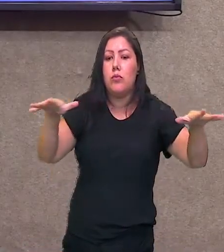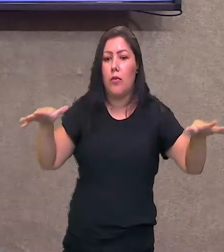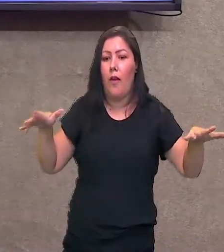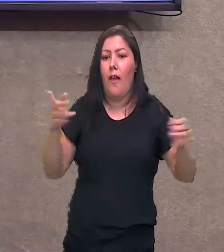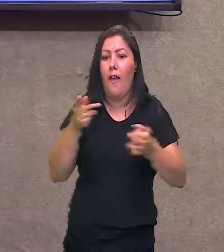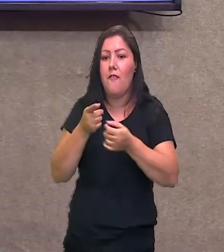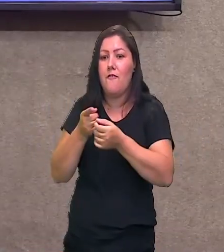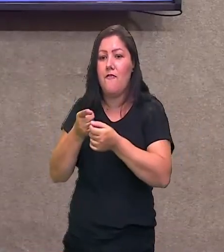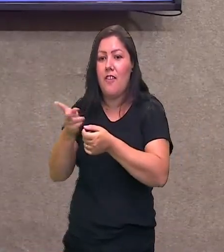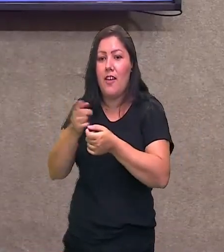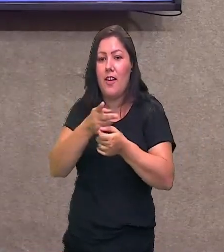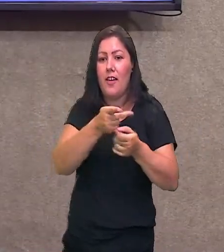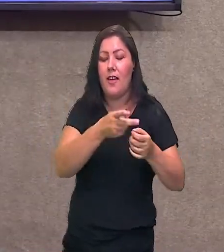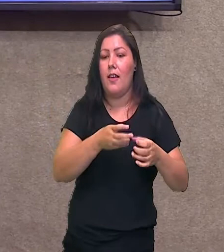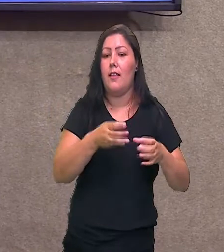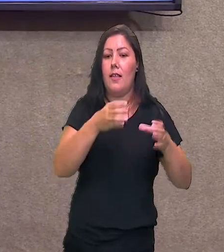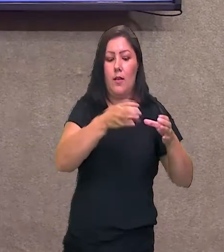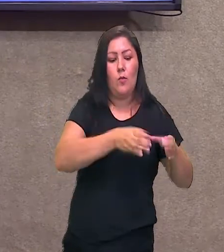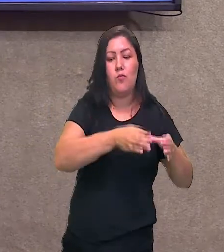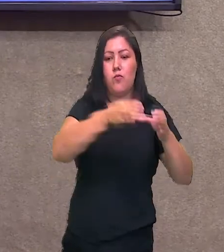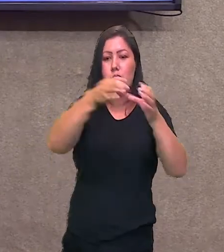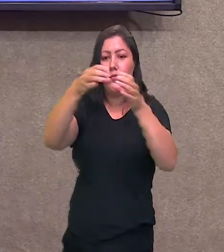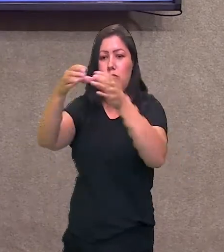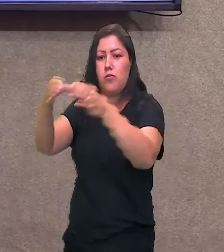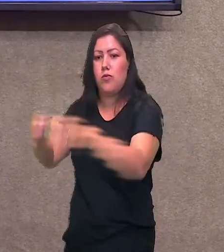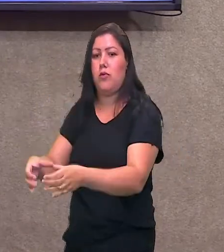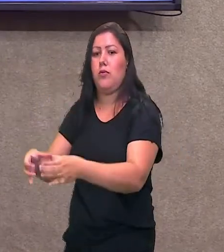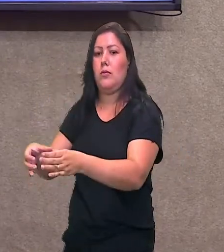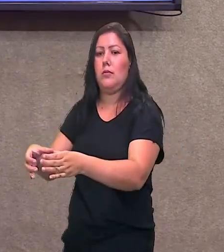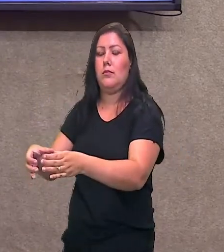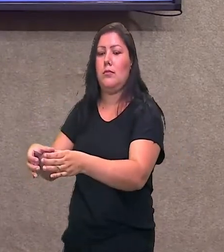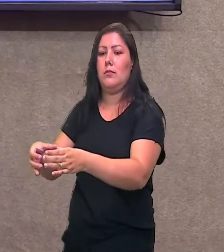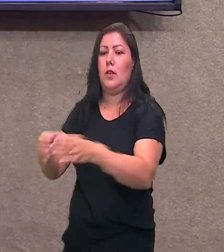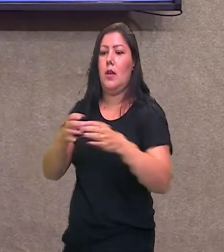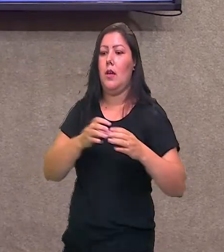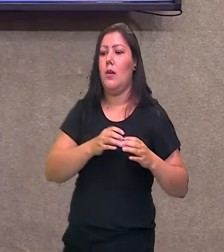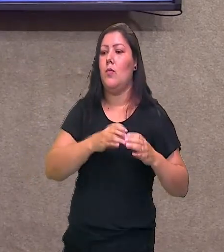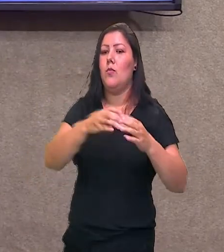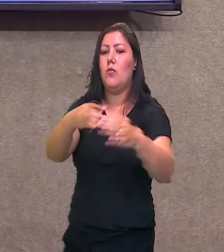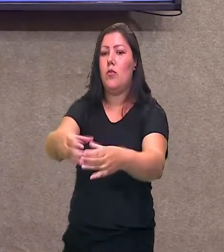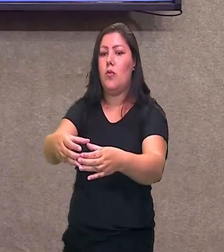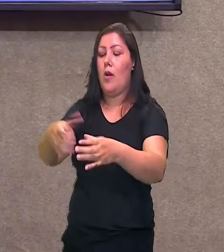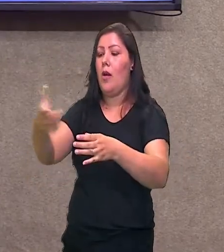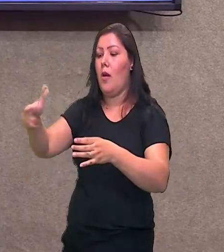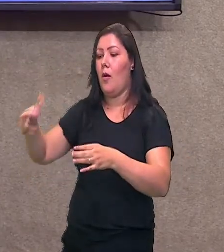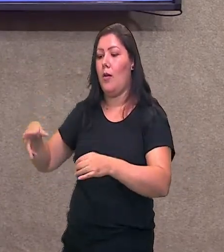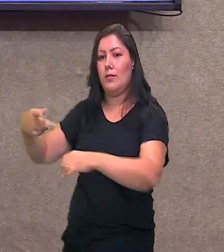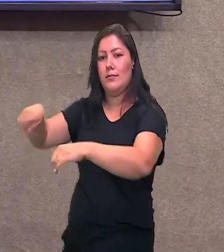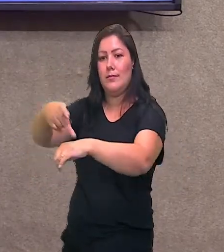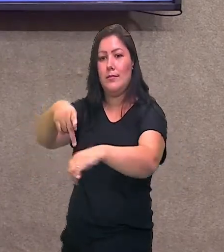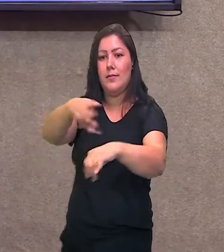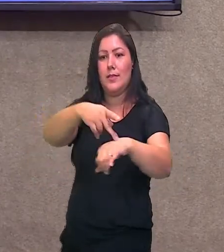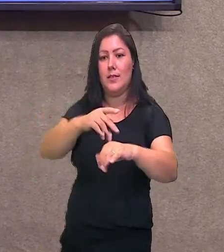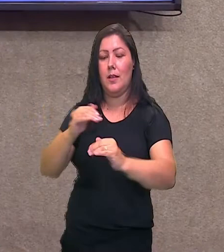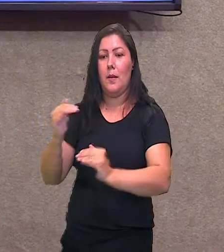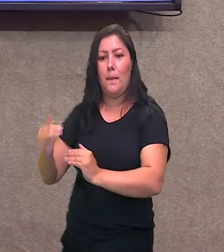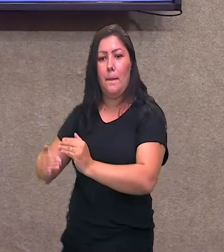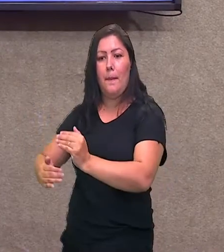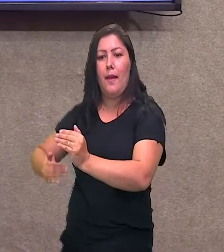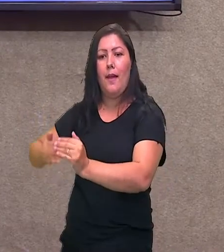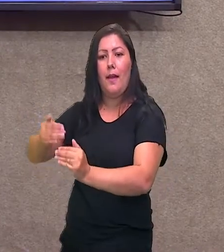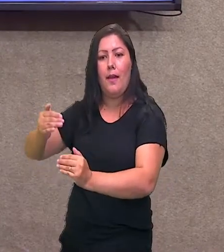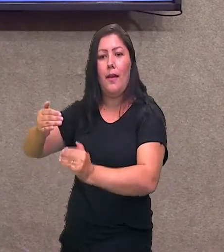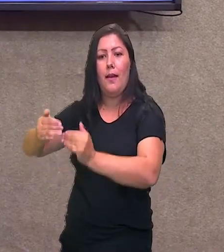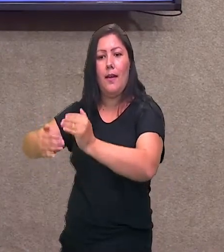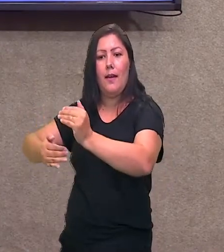suas fábricas para os países em desenvolvimento. Porque ali eles não precisavam